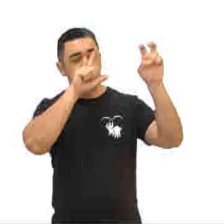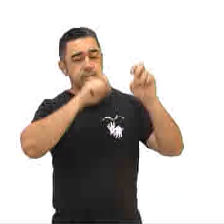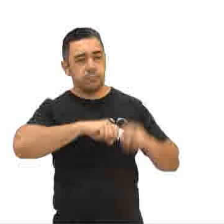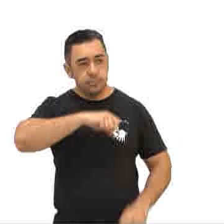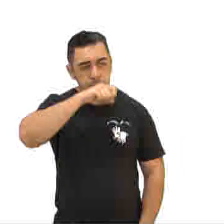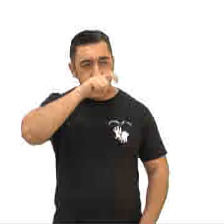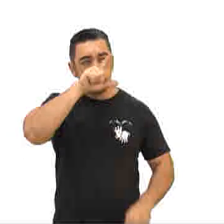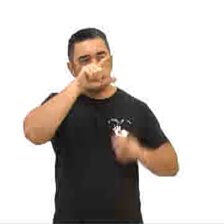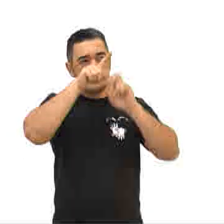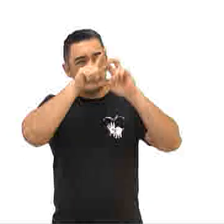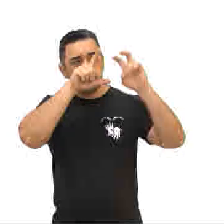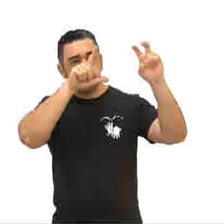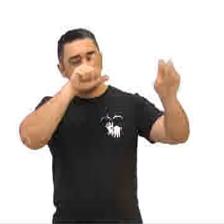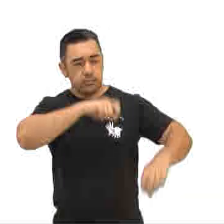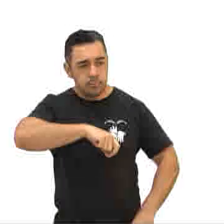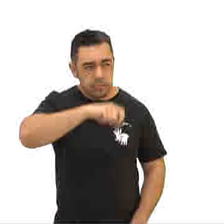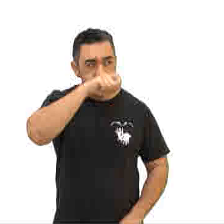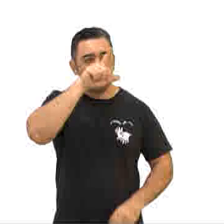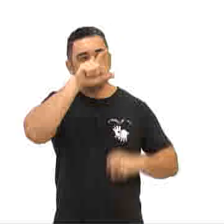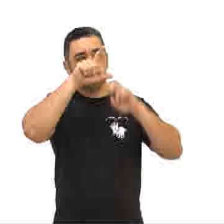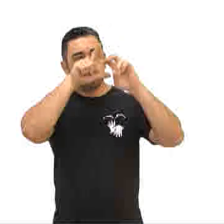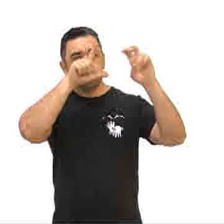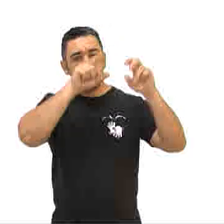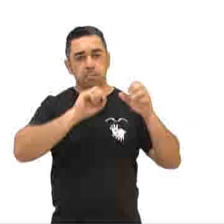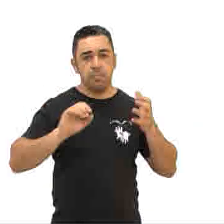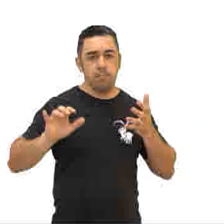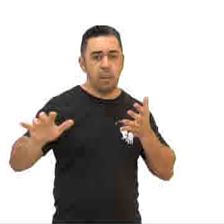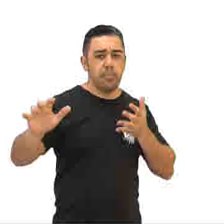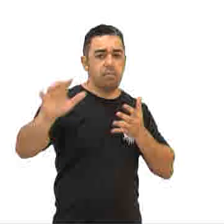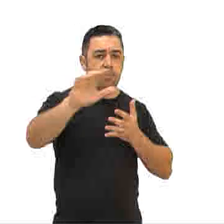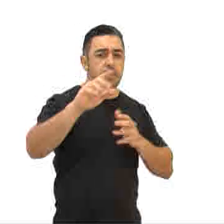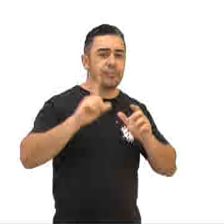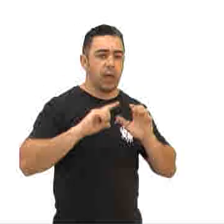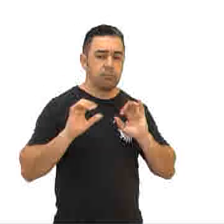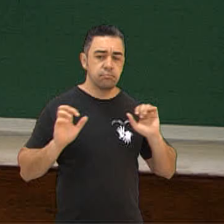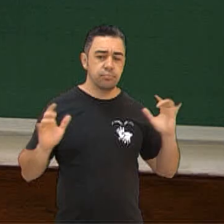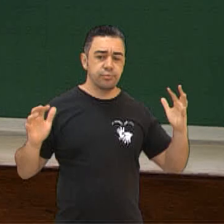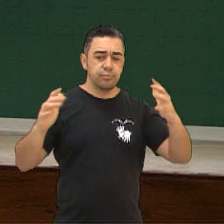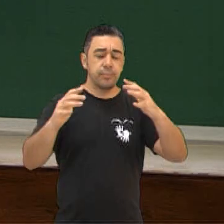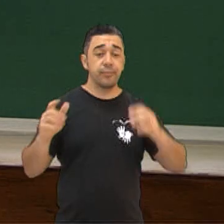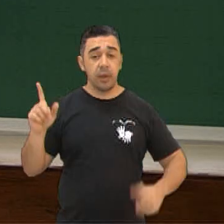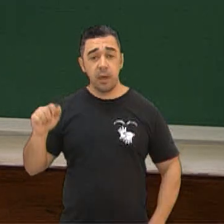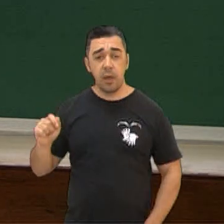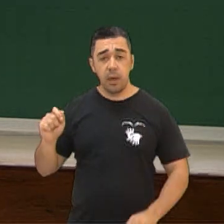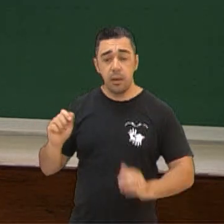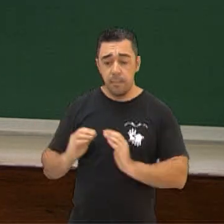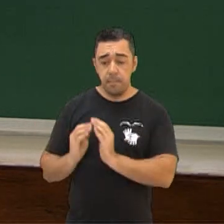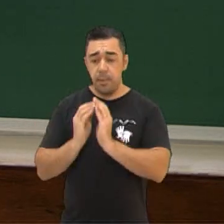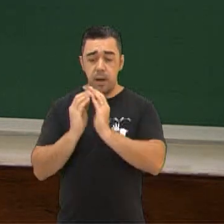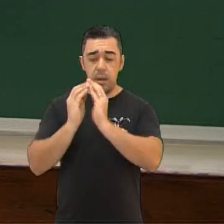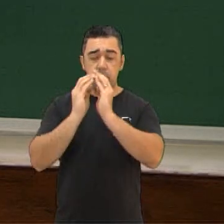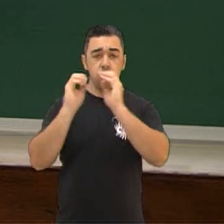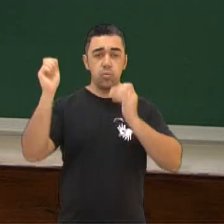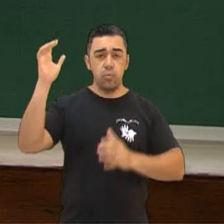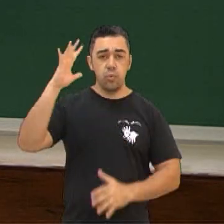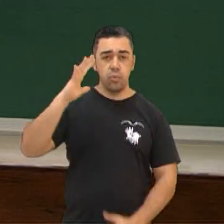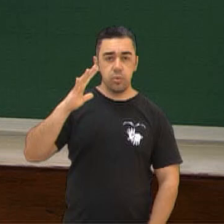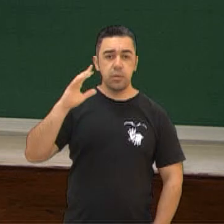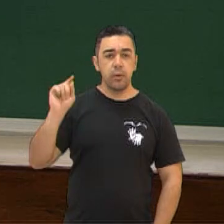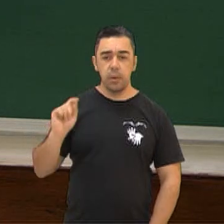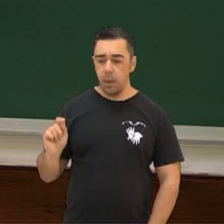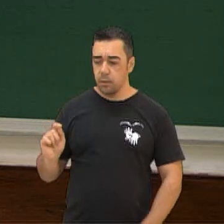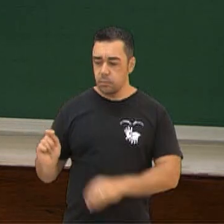em círculo, que se eleva em balão de luz, o sol da manhã. Essa é a tela, essa é a